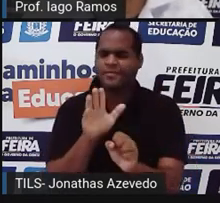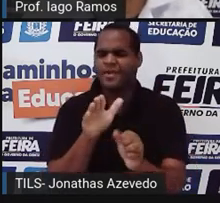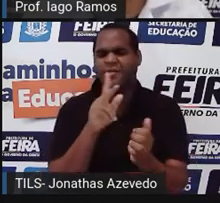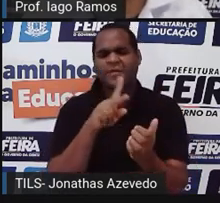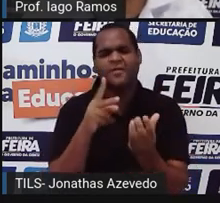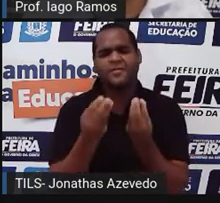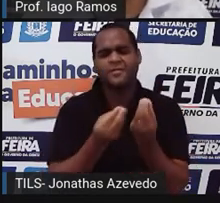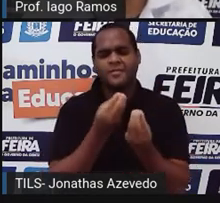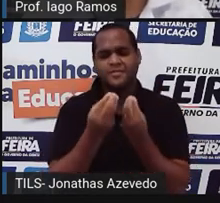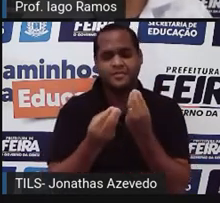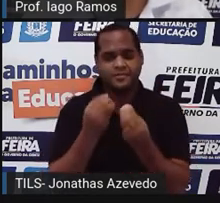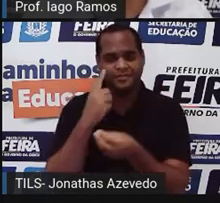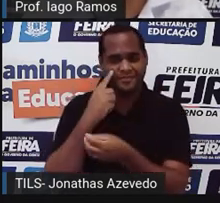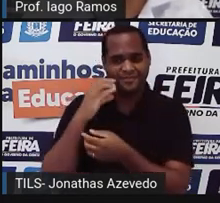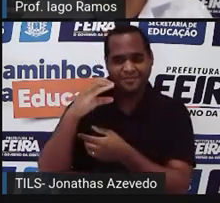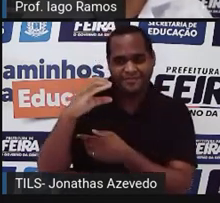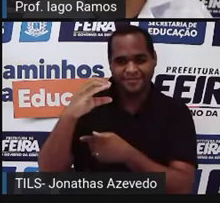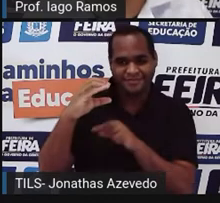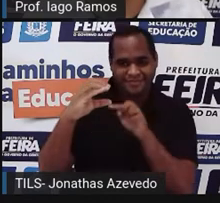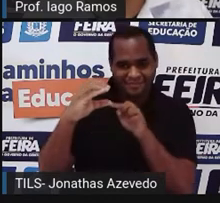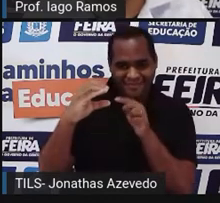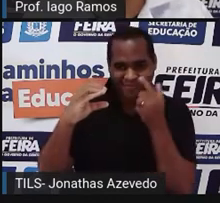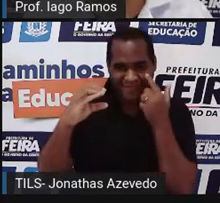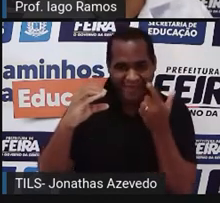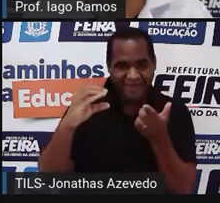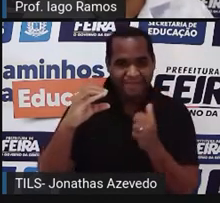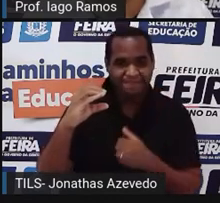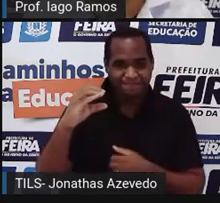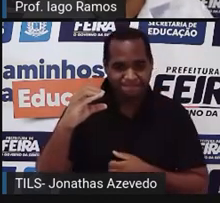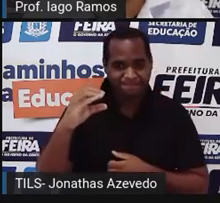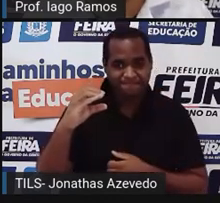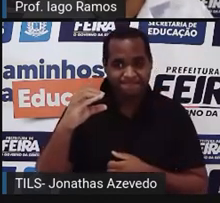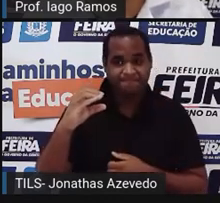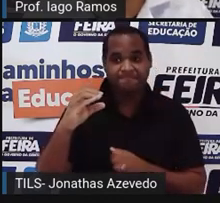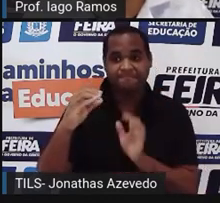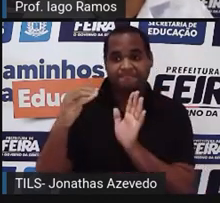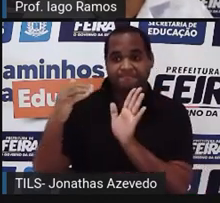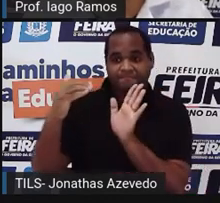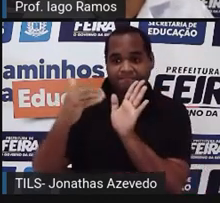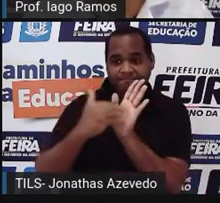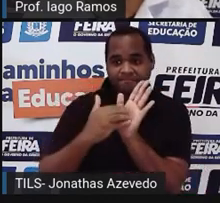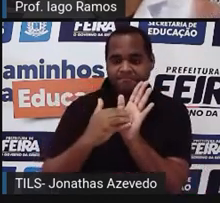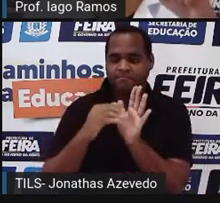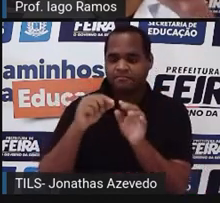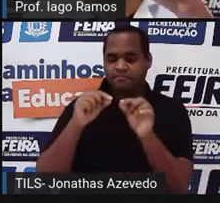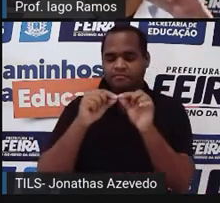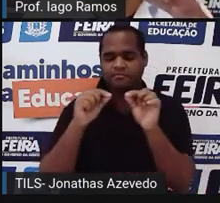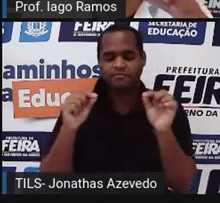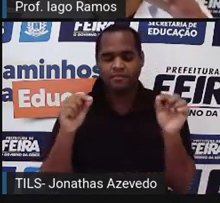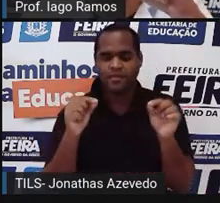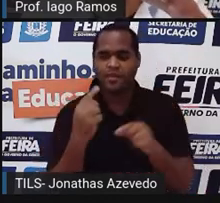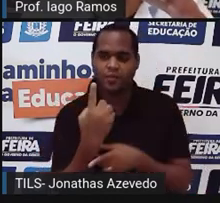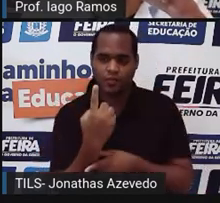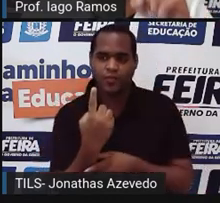pego esse ponto C aqui, ó, na figura de baixo, até a reta tem uma distância 1.